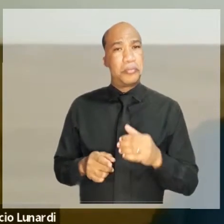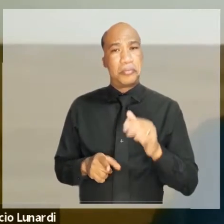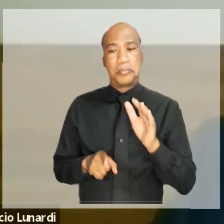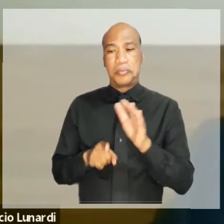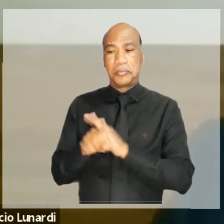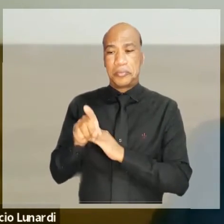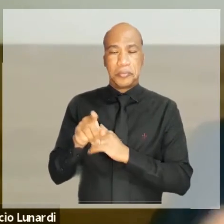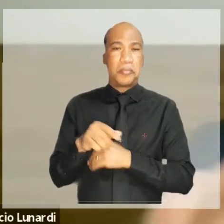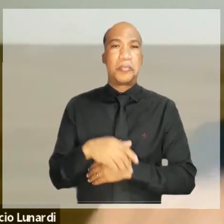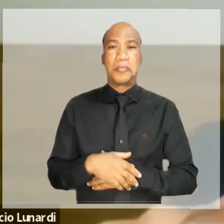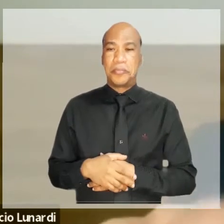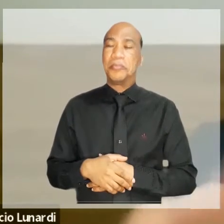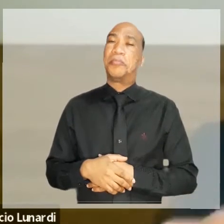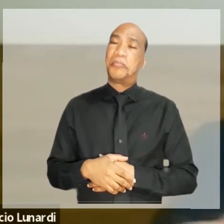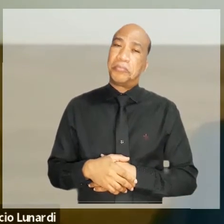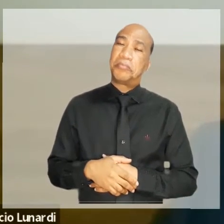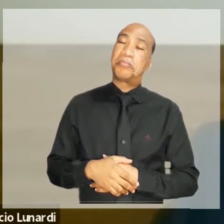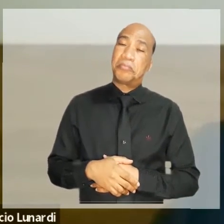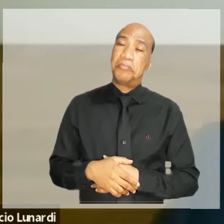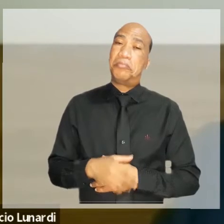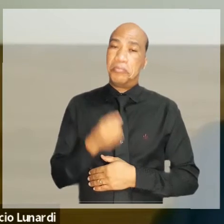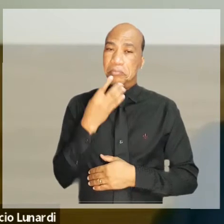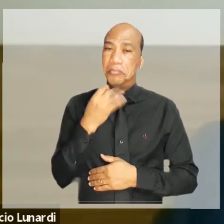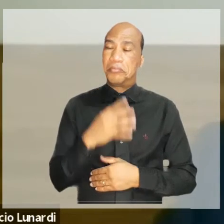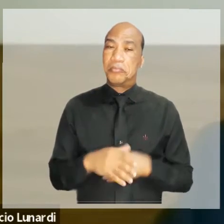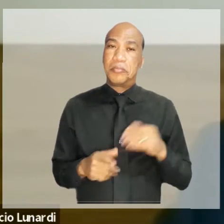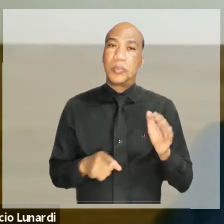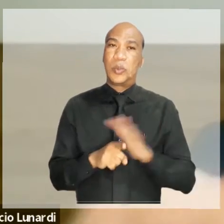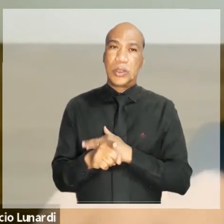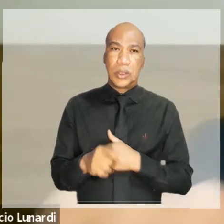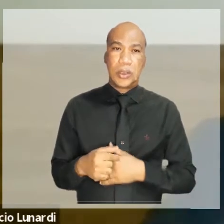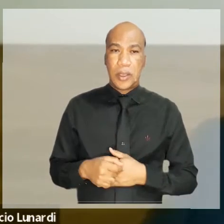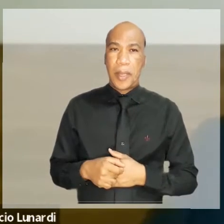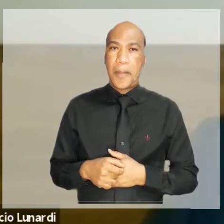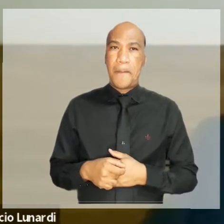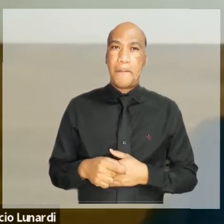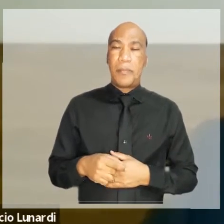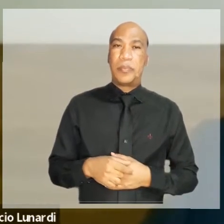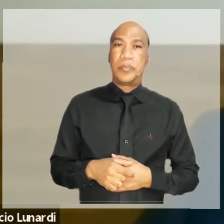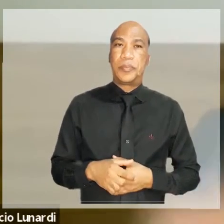Eu, comprometido, vou fazer 2 perguntas aqui. Uma delas é da Wiltse, né?